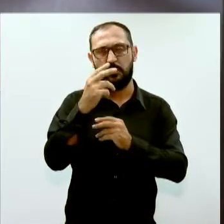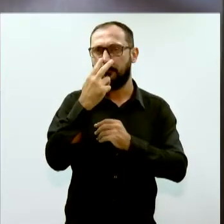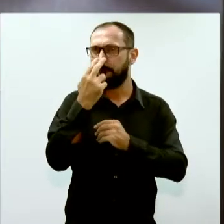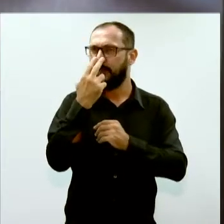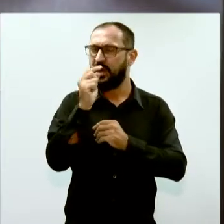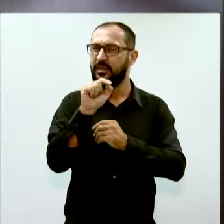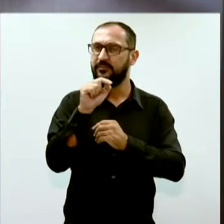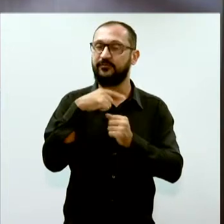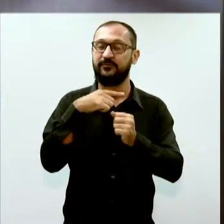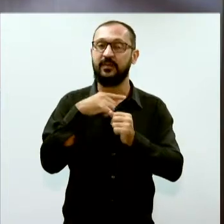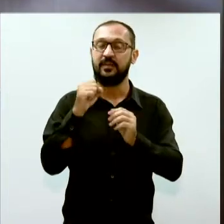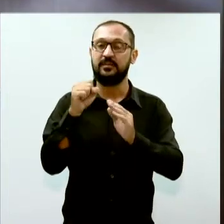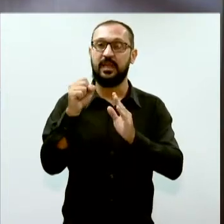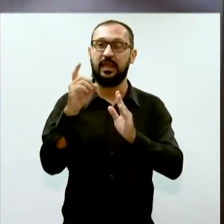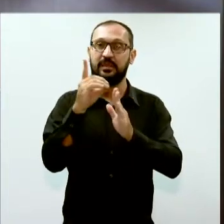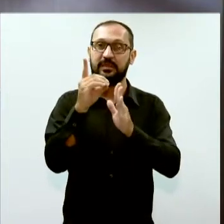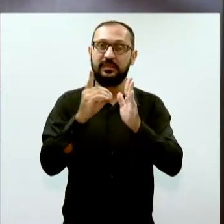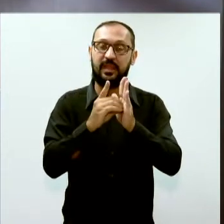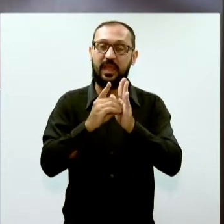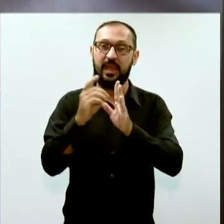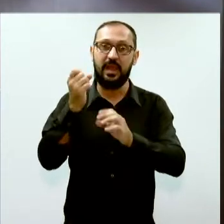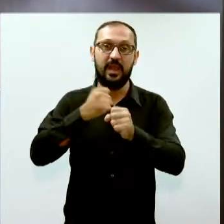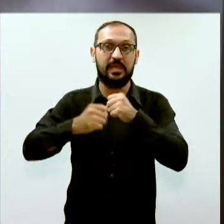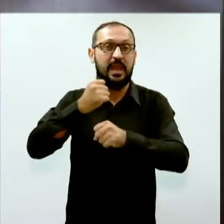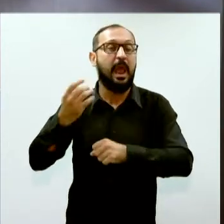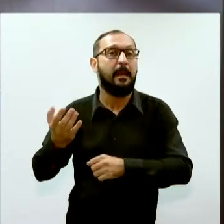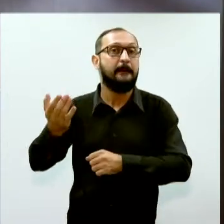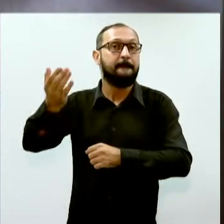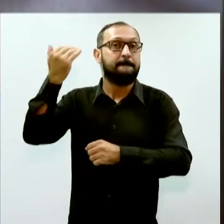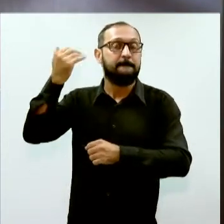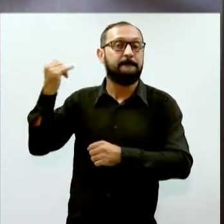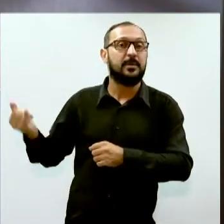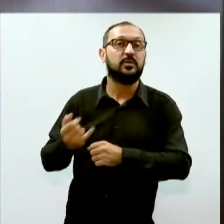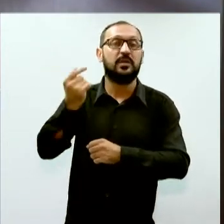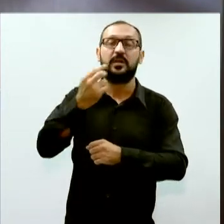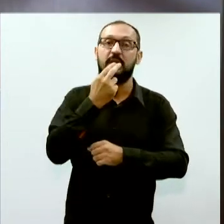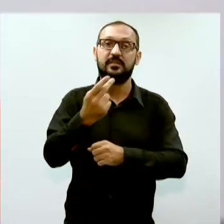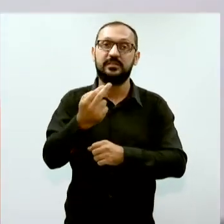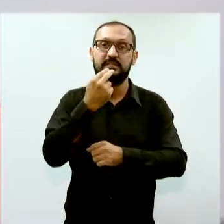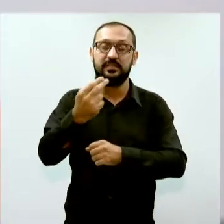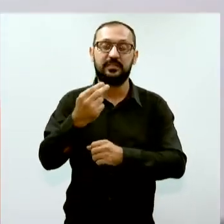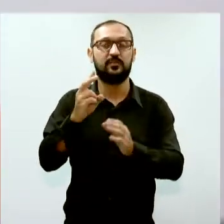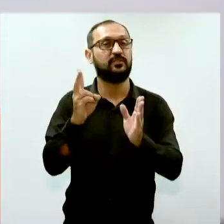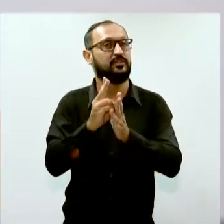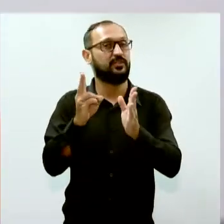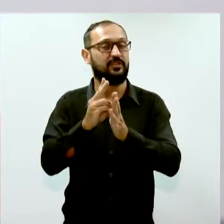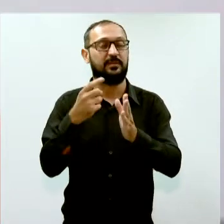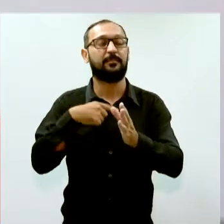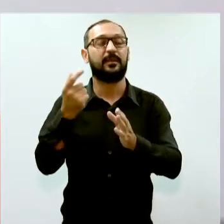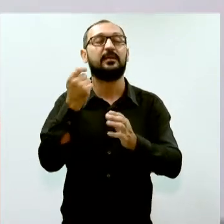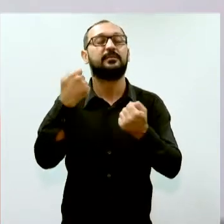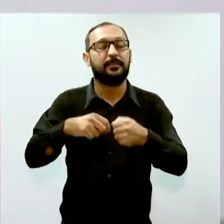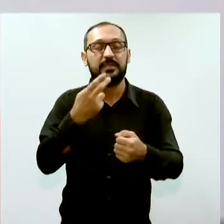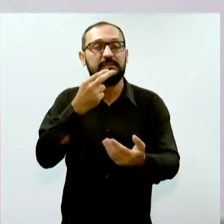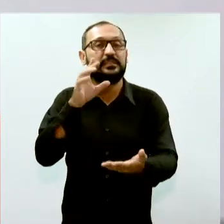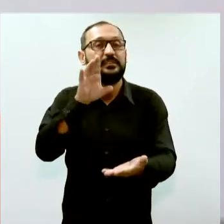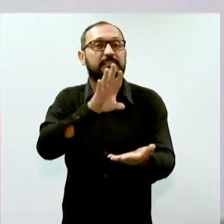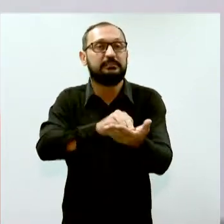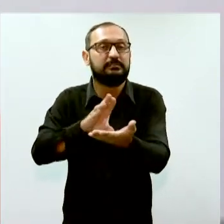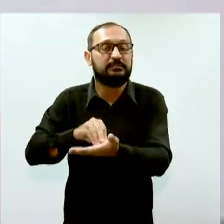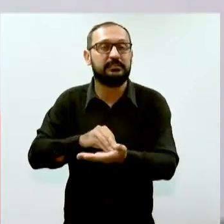a Década Internacional das Línguas Indígenas para resguardar esse patrimônio, né? Existe uma preocupação mundial